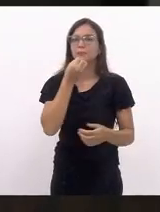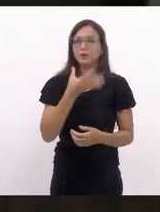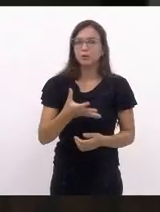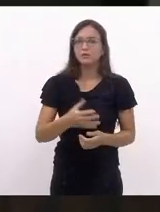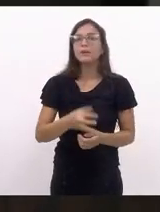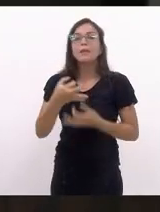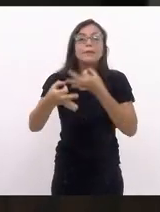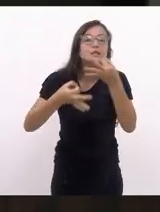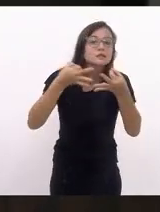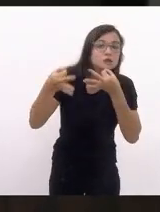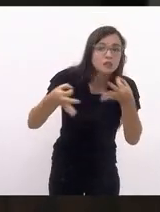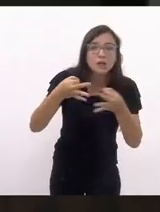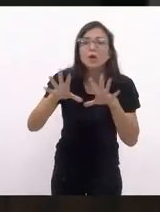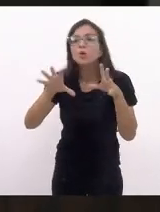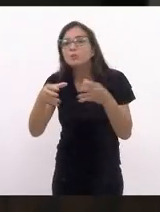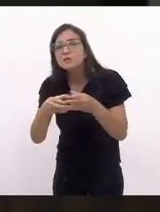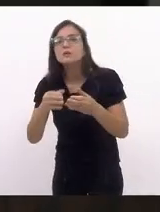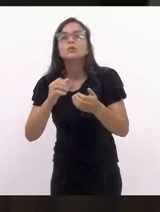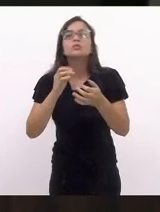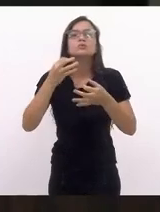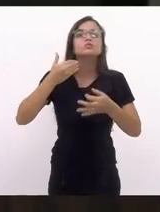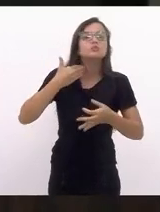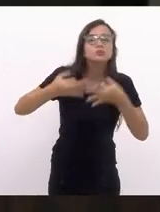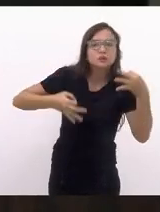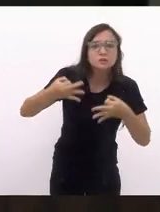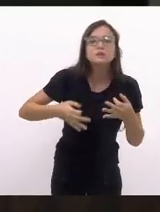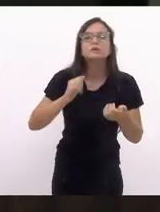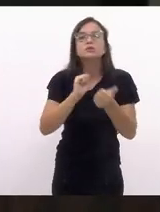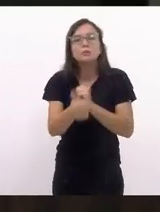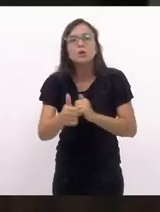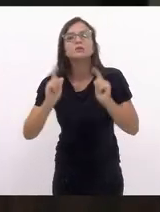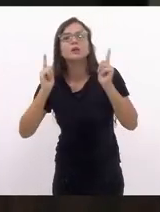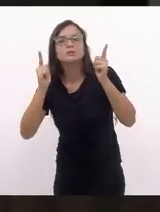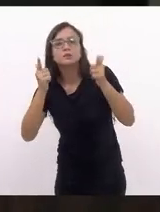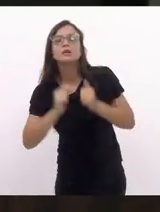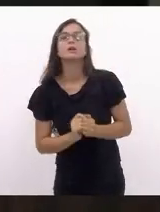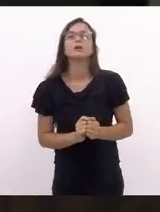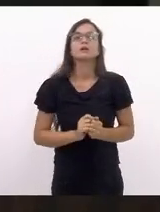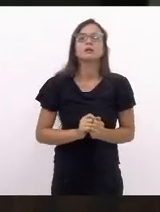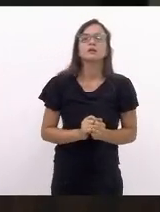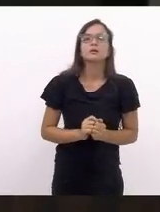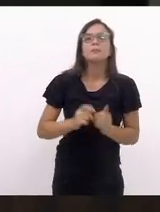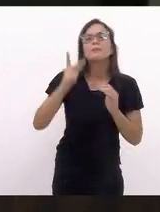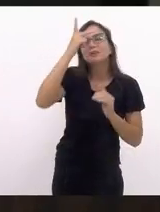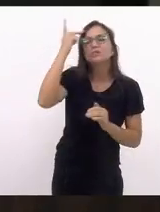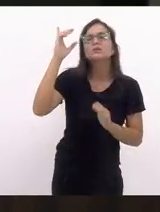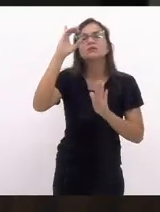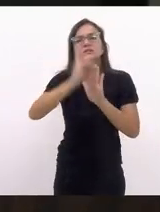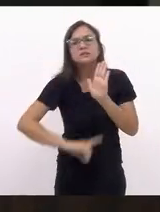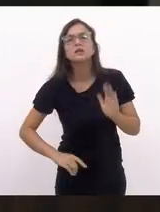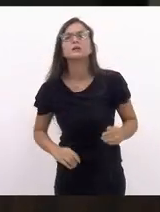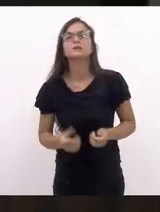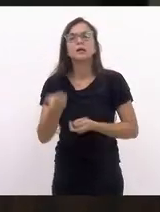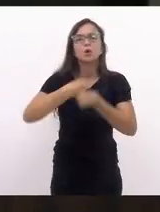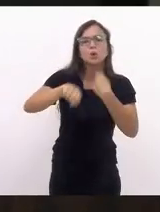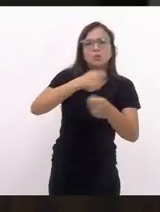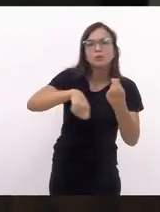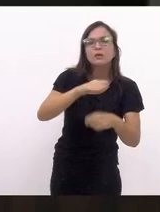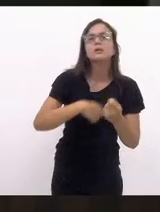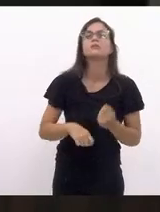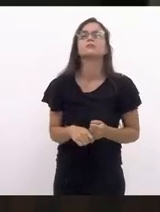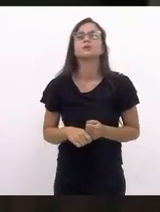Quais são os Justiça de esporte e lazer de saúde e educação versão com deficiência economia tributação e orçamento e